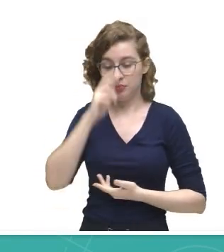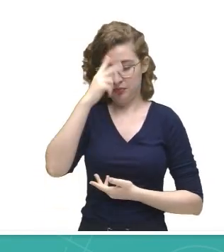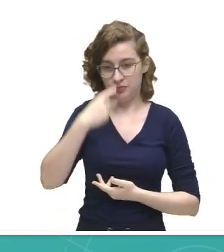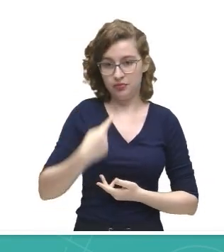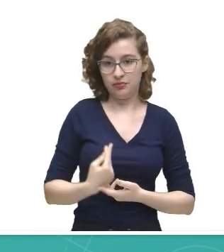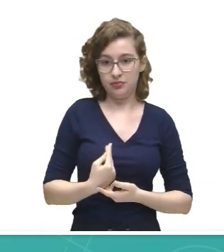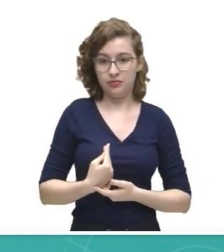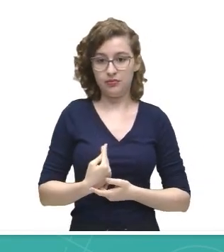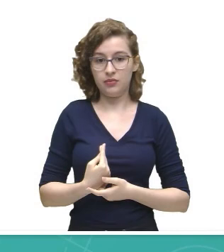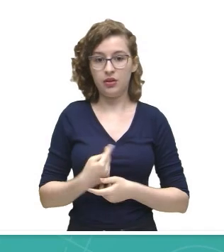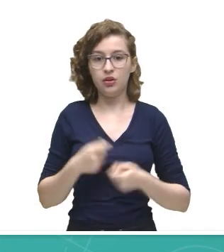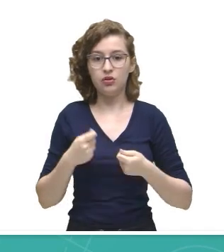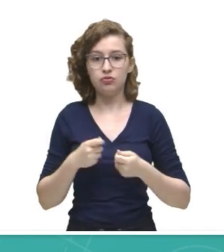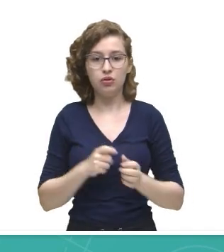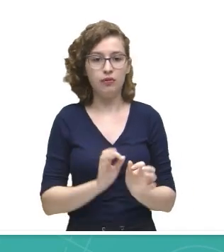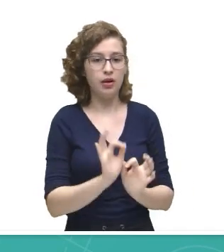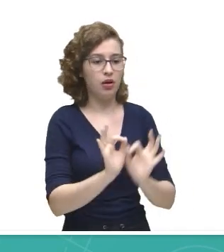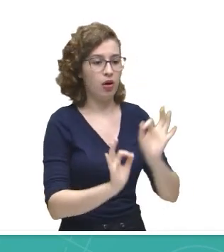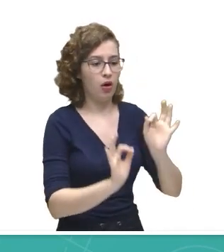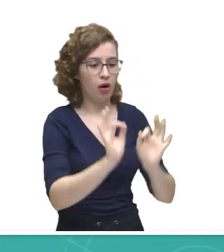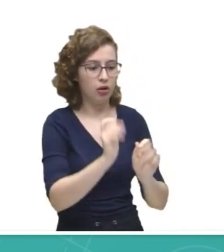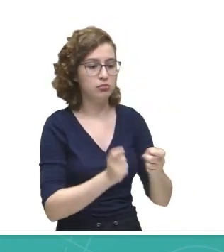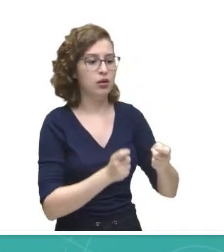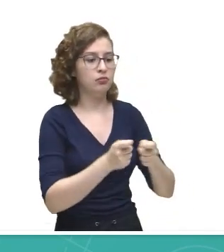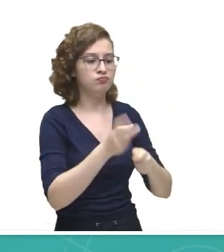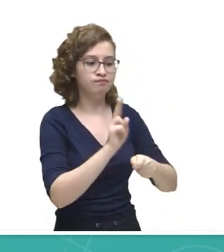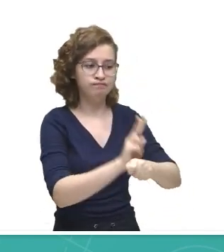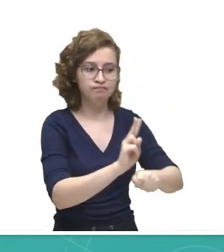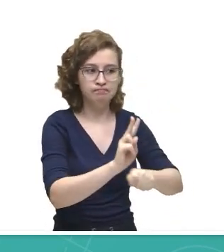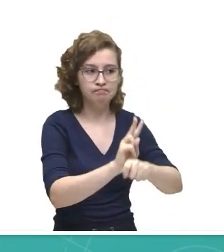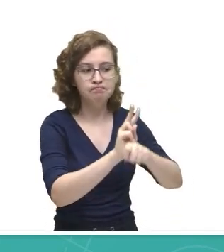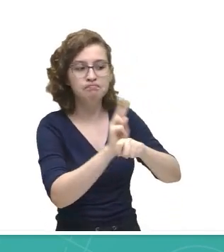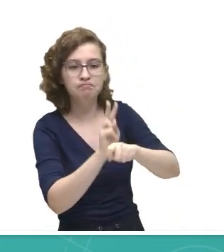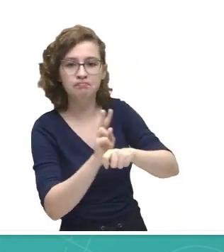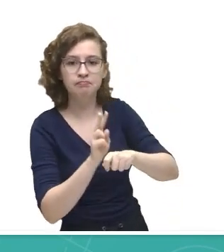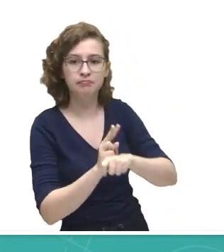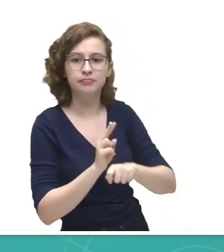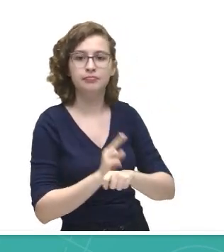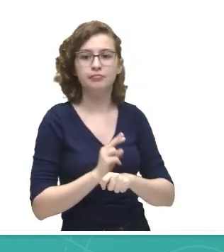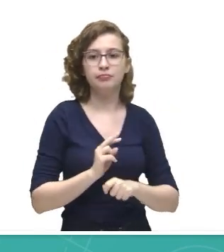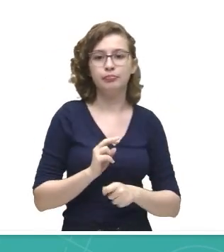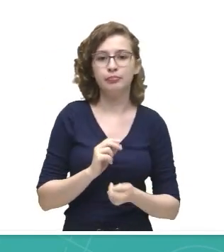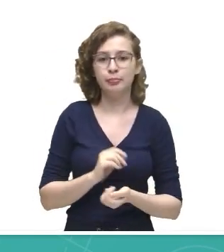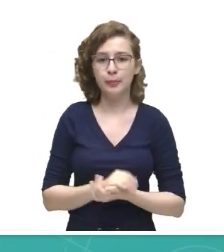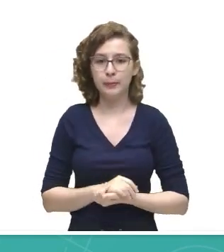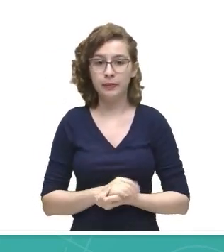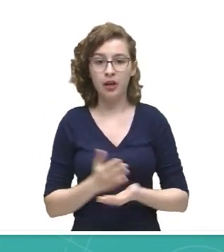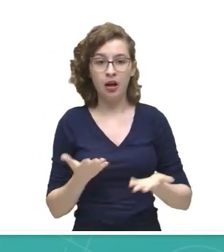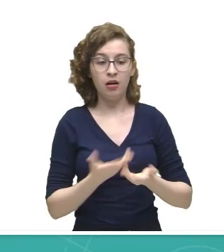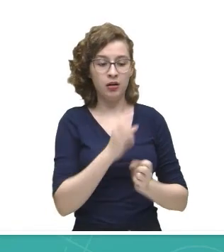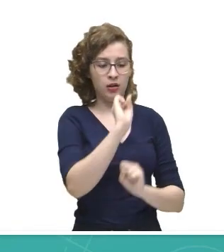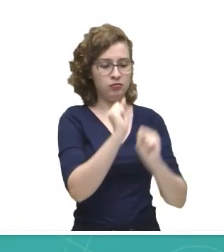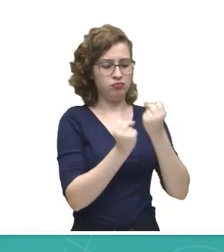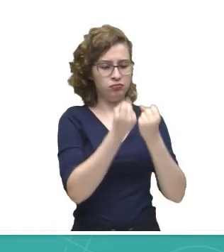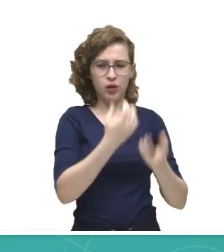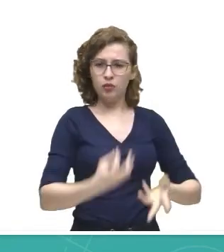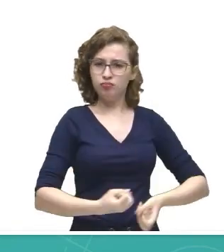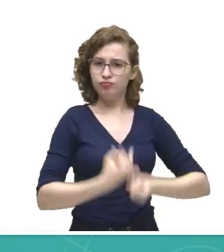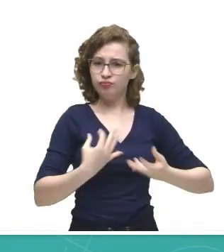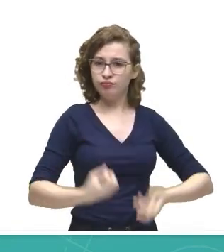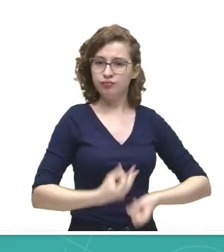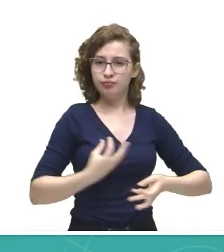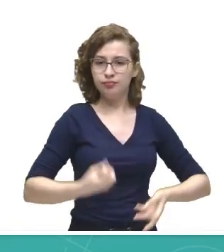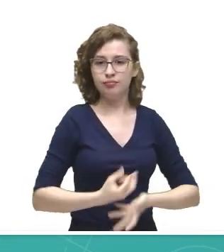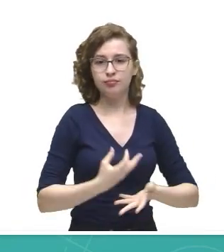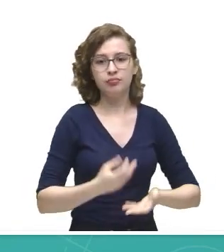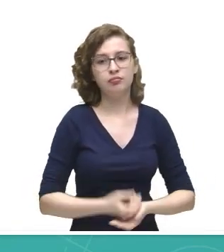caber ali manusear essas primeiras máquinas. Então, essa produção agora vai ser totalmente mecânica. Então, o trabalhador